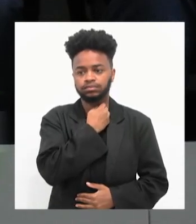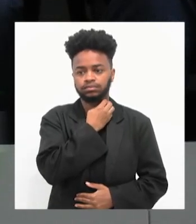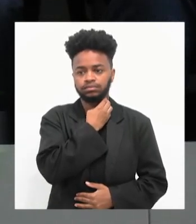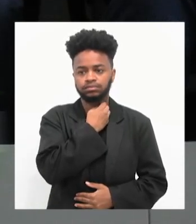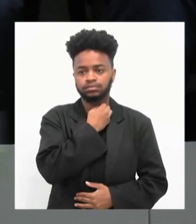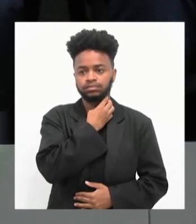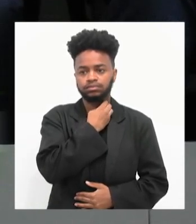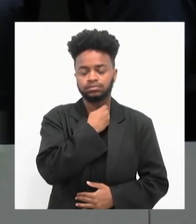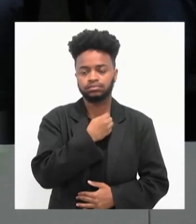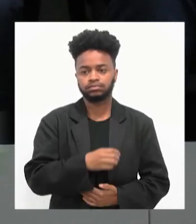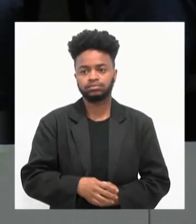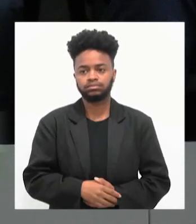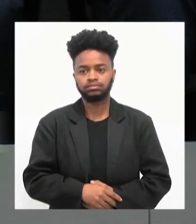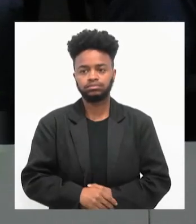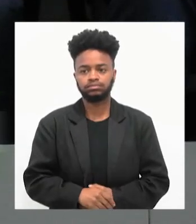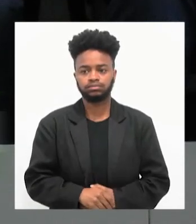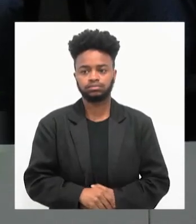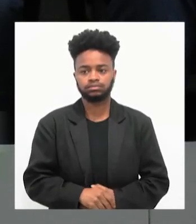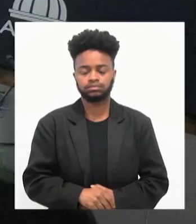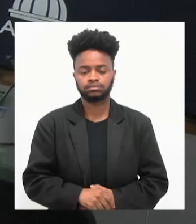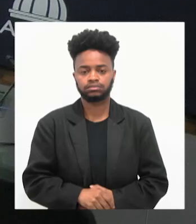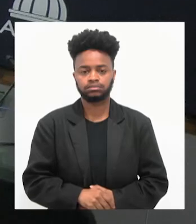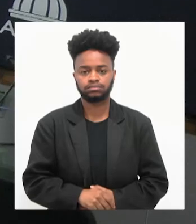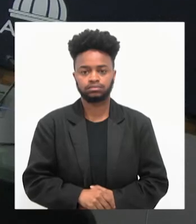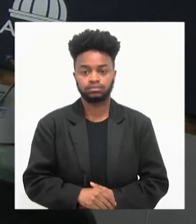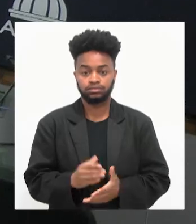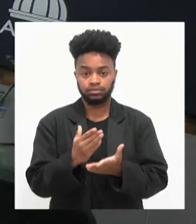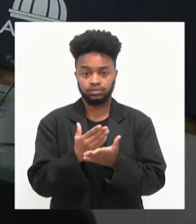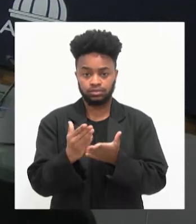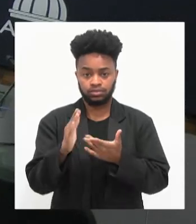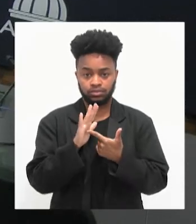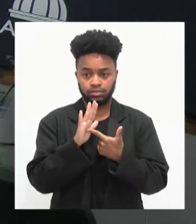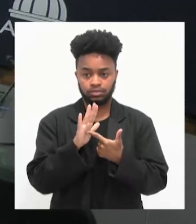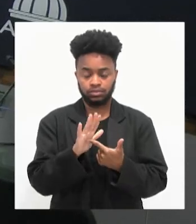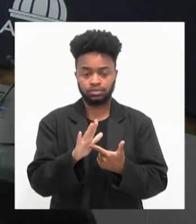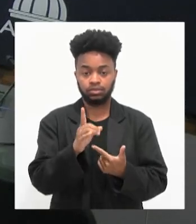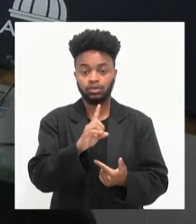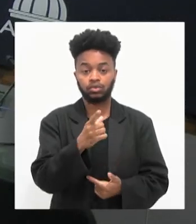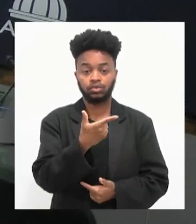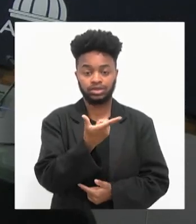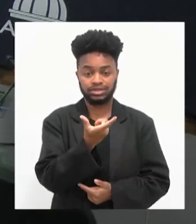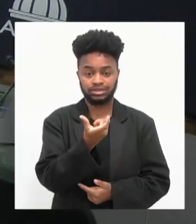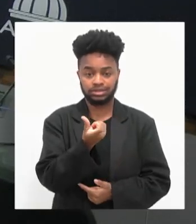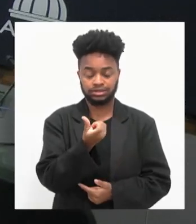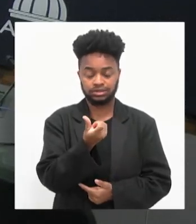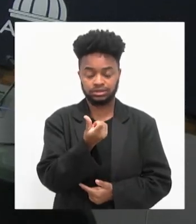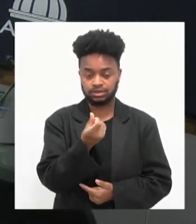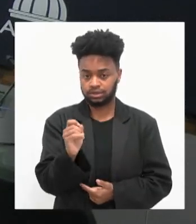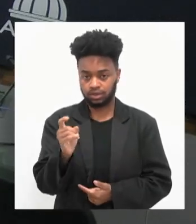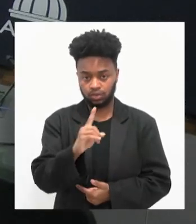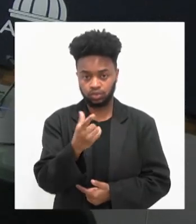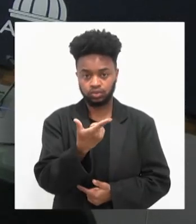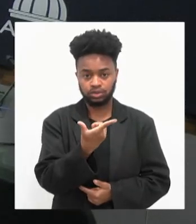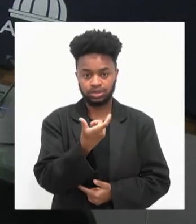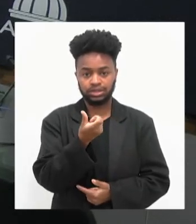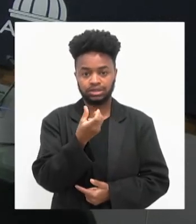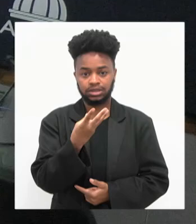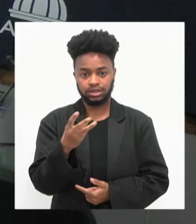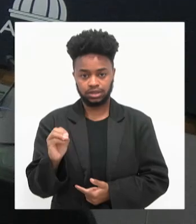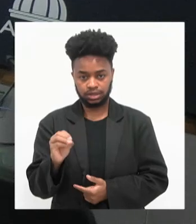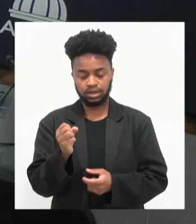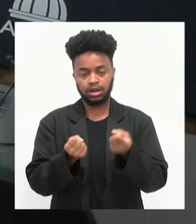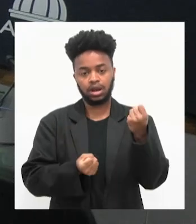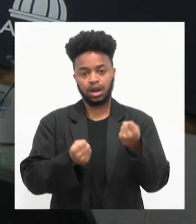Tem aqui. Então, inicialmente era 260. Não, 230. 230. Carro de passeio.